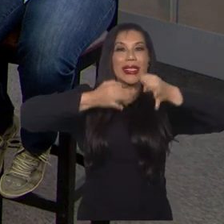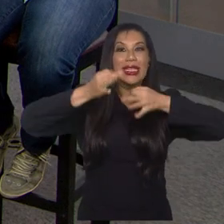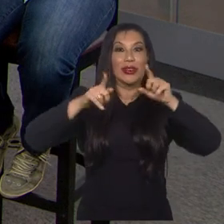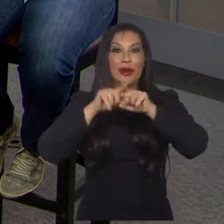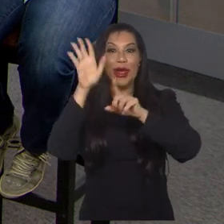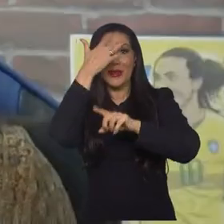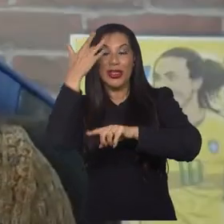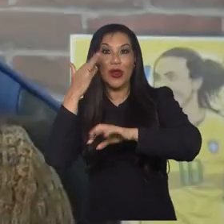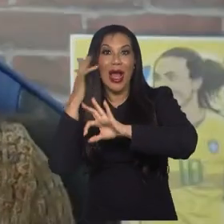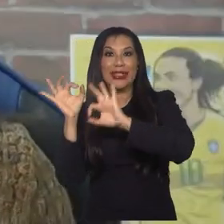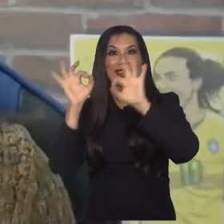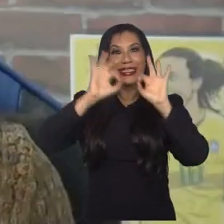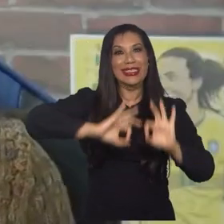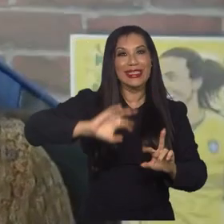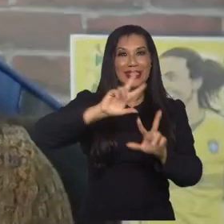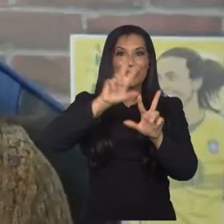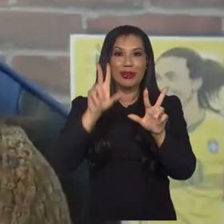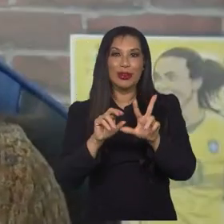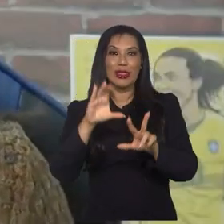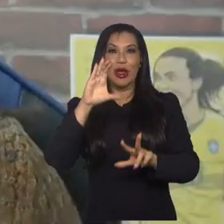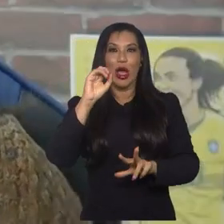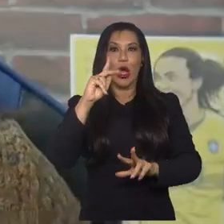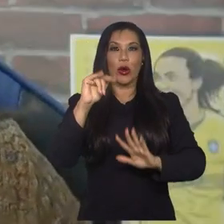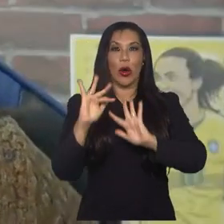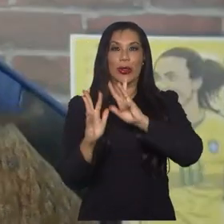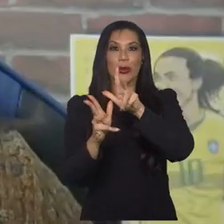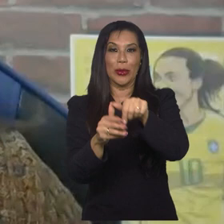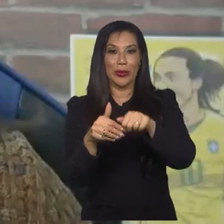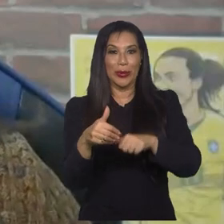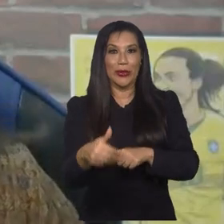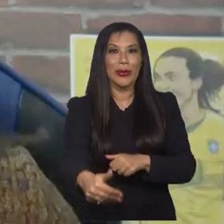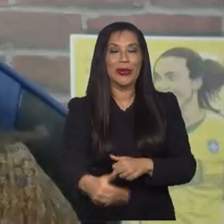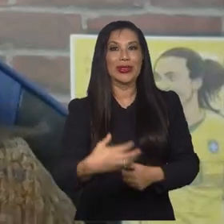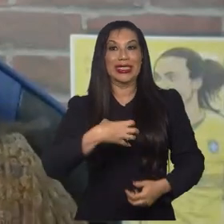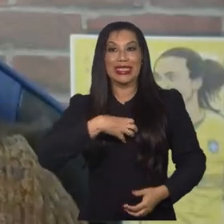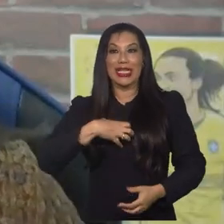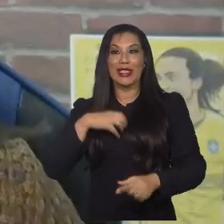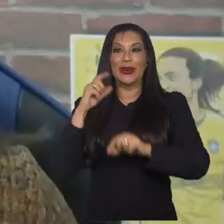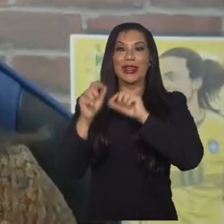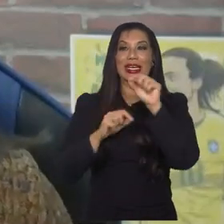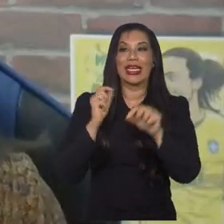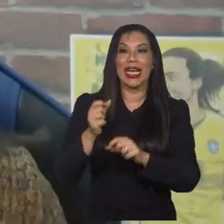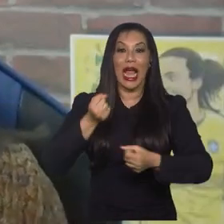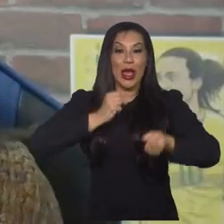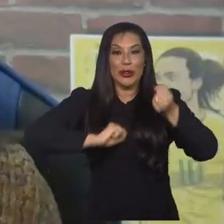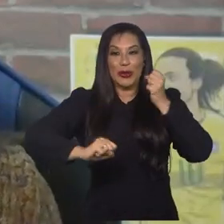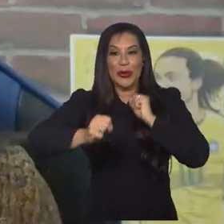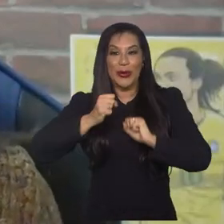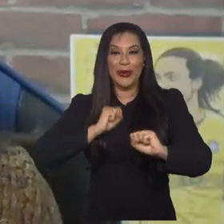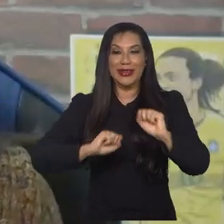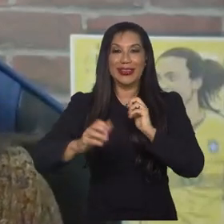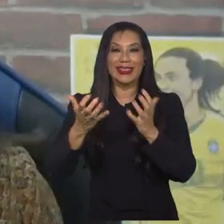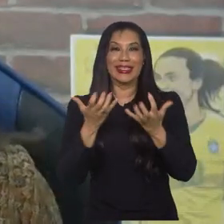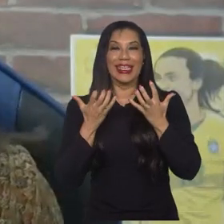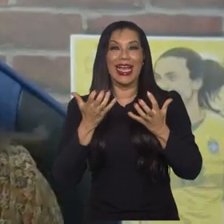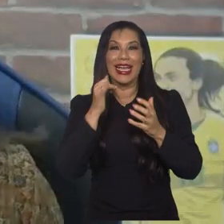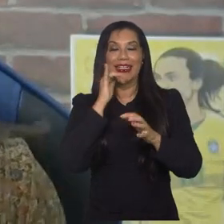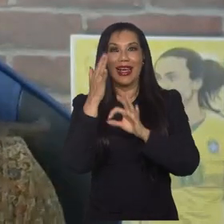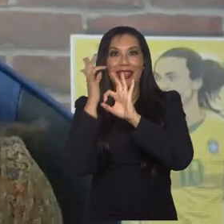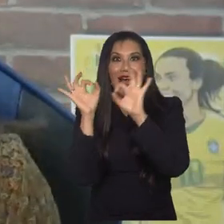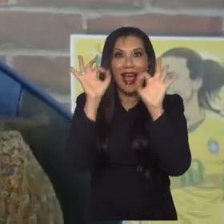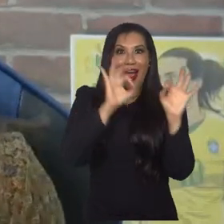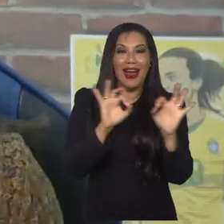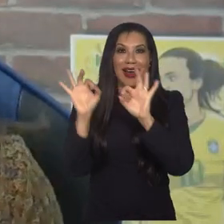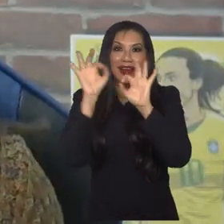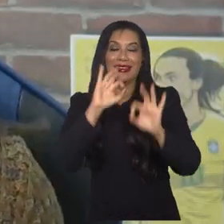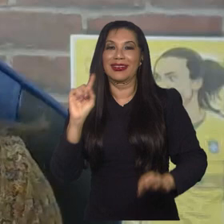nos assistindo, né? A Copa do Mundo tá chegando, aquele clima, a gente já vai ficando ansioso, querendo muito acompanhar a